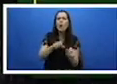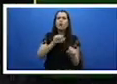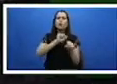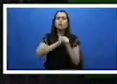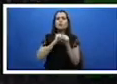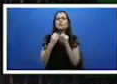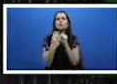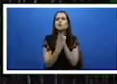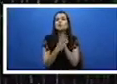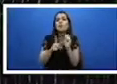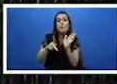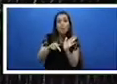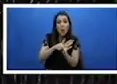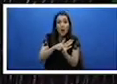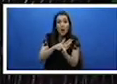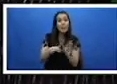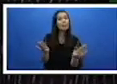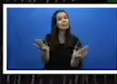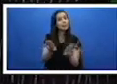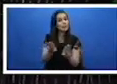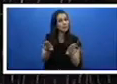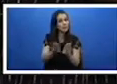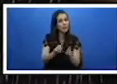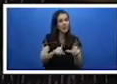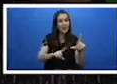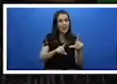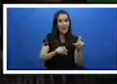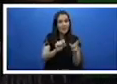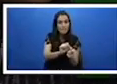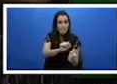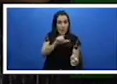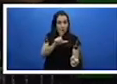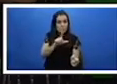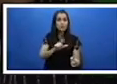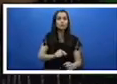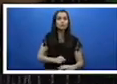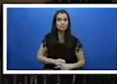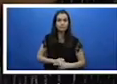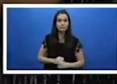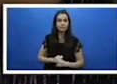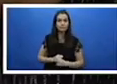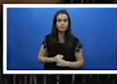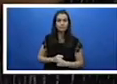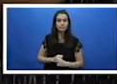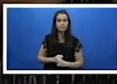próprio, também letra maiúscula.